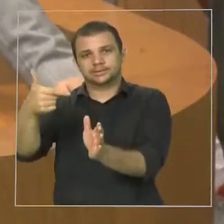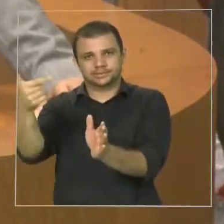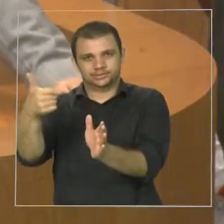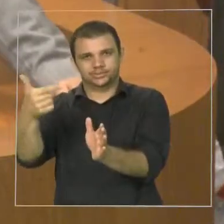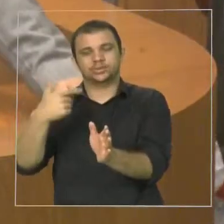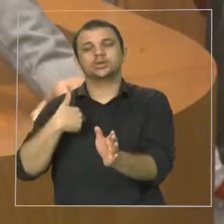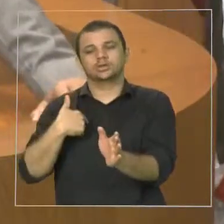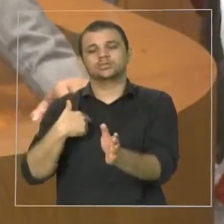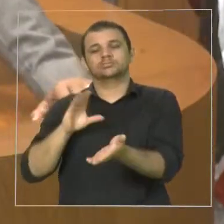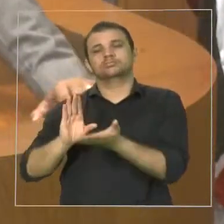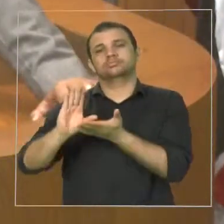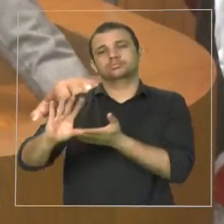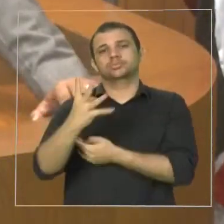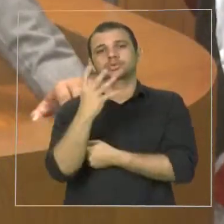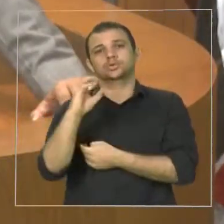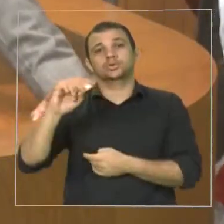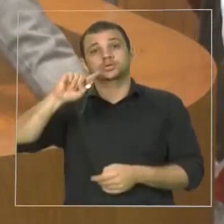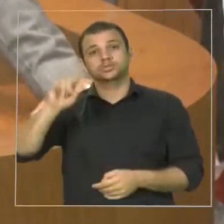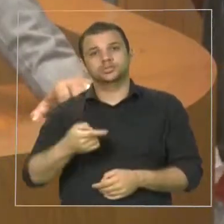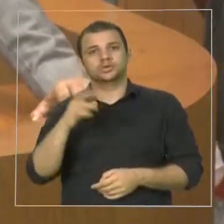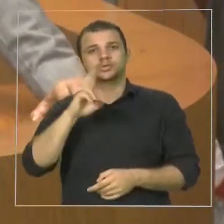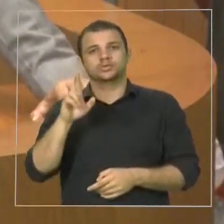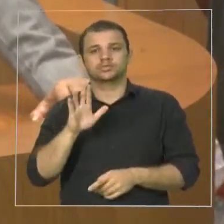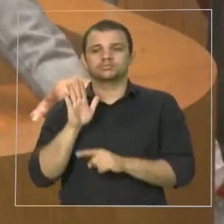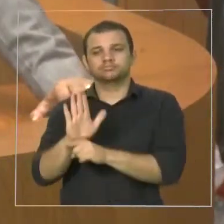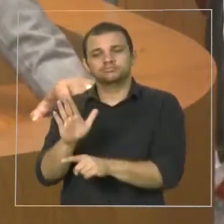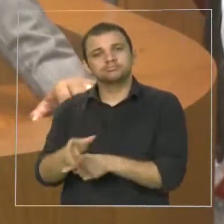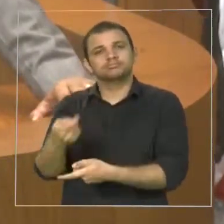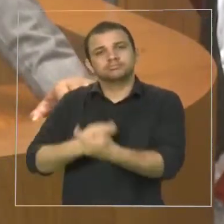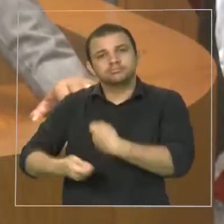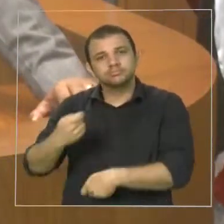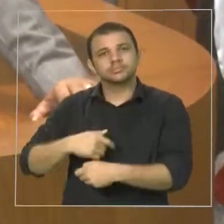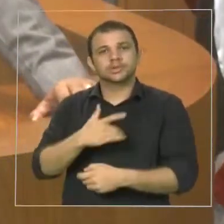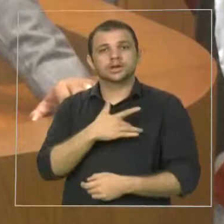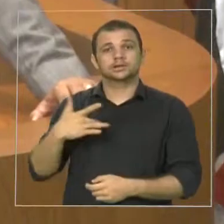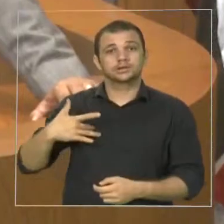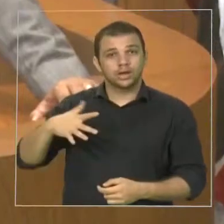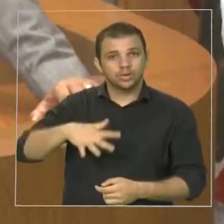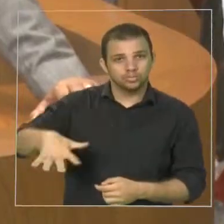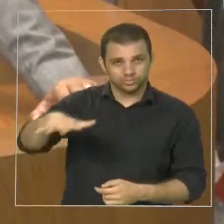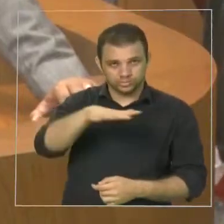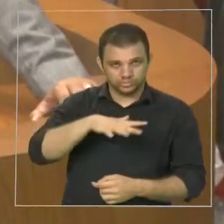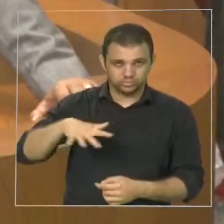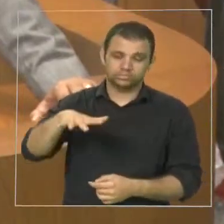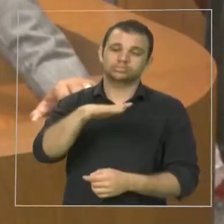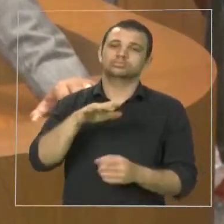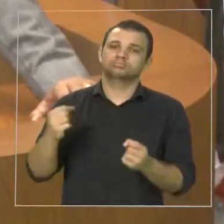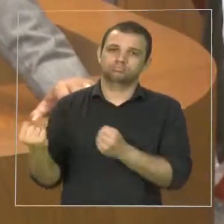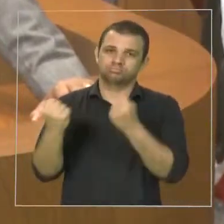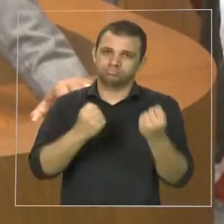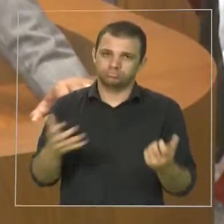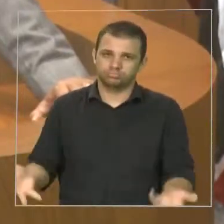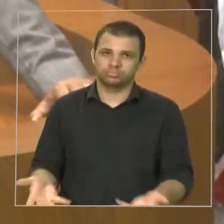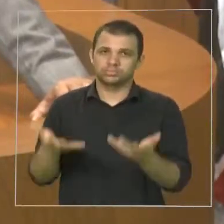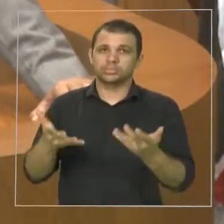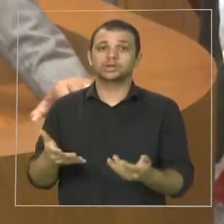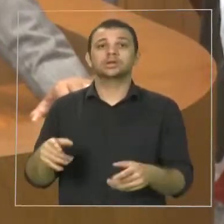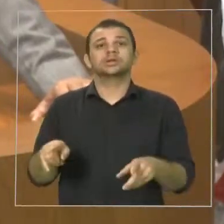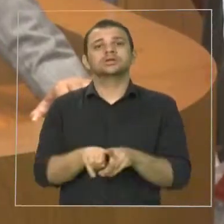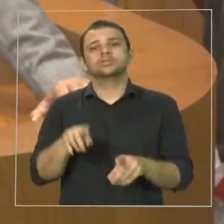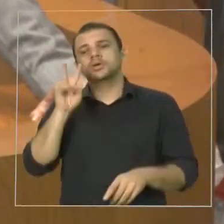para o fortalecimento da saúde no município de São Benedito do Rio Preto, e vi lá as paredes